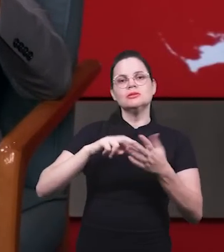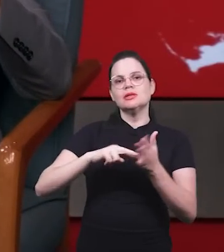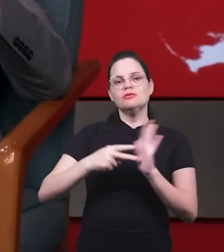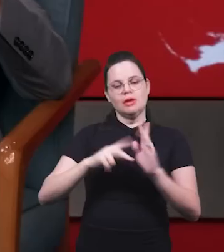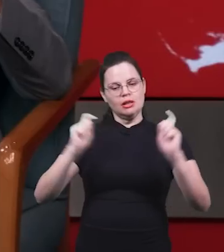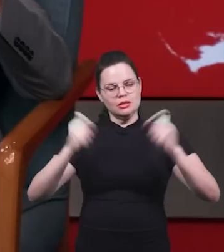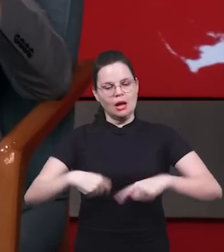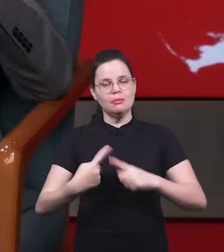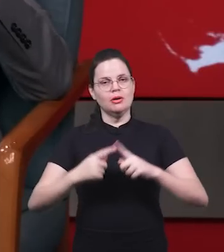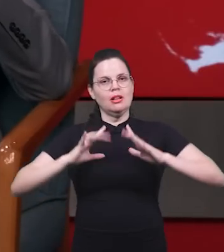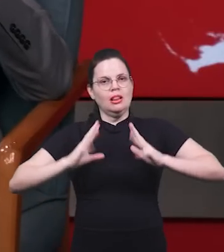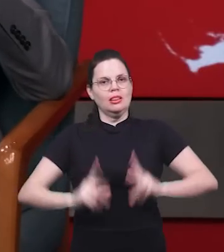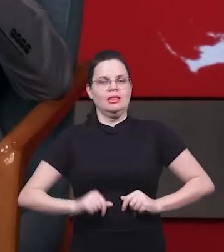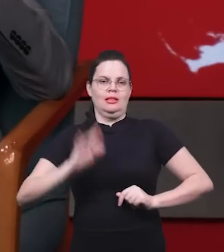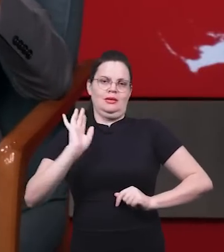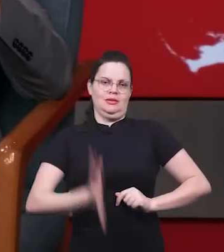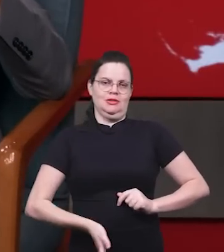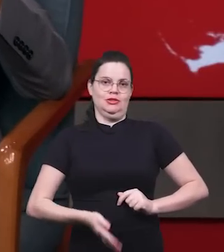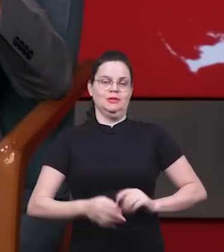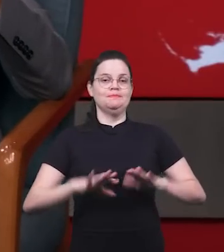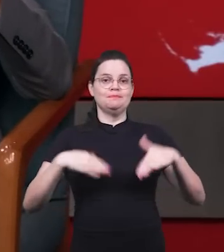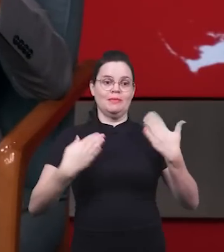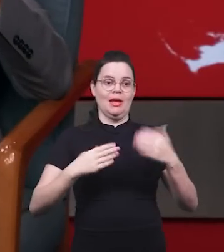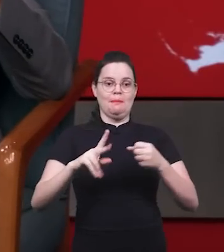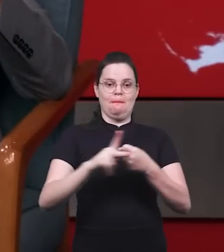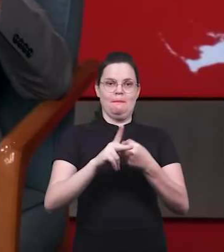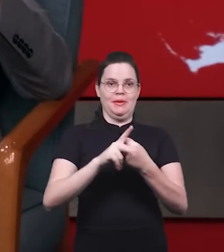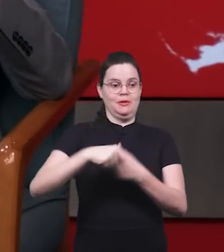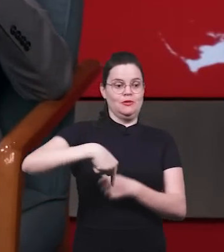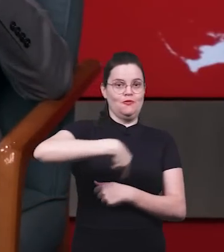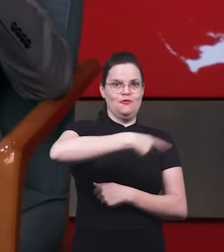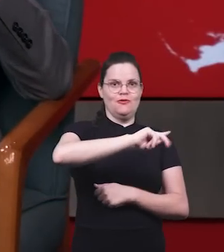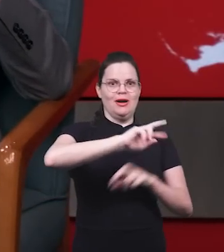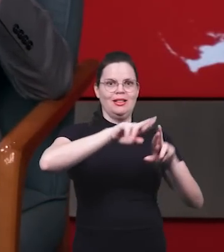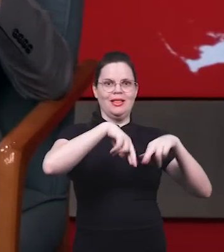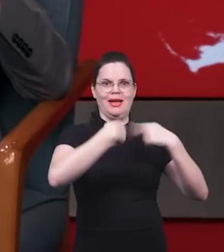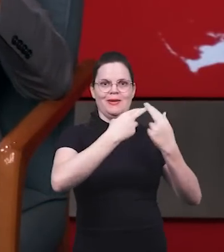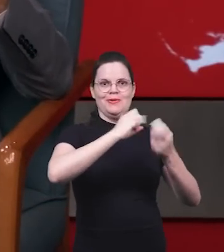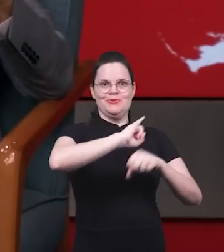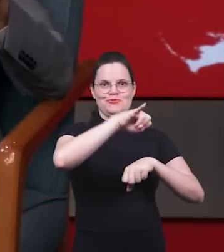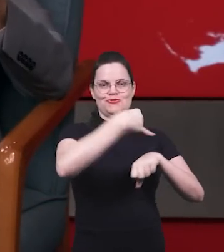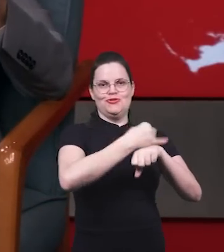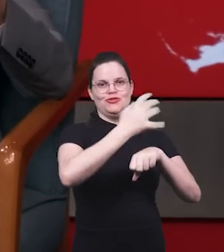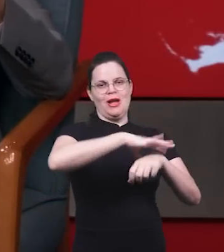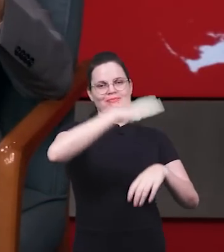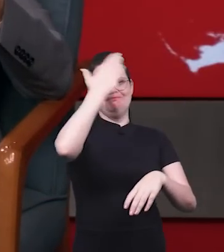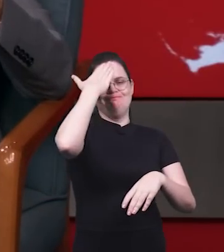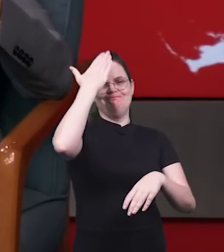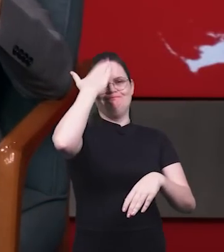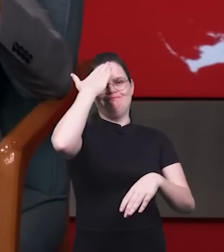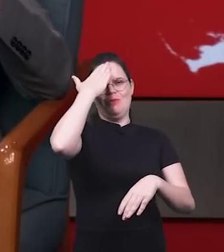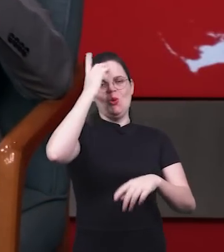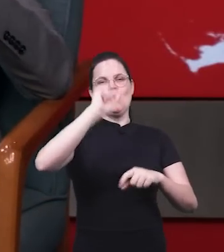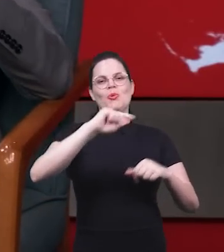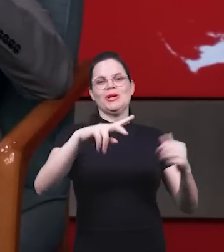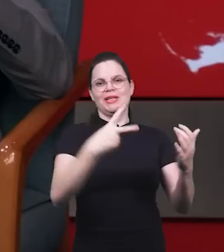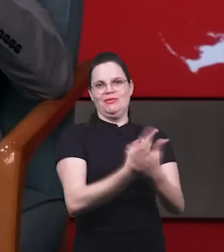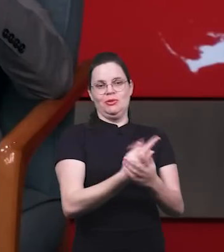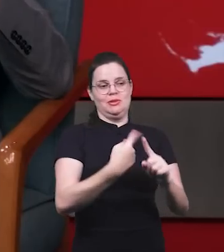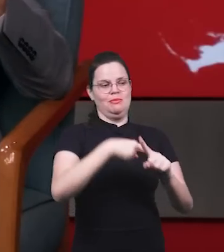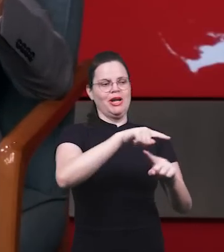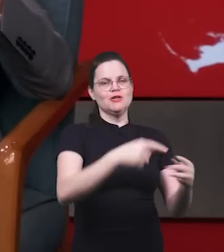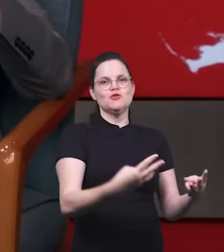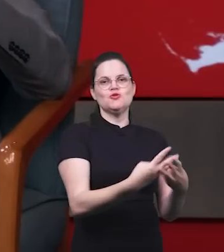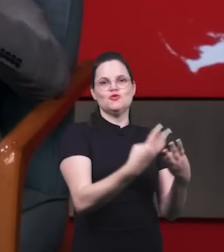quando Pedro vai para o Concílio de Jerusalém, ele já vai preparado pelo Espírito Santo para